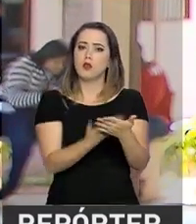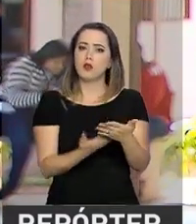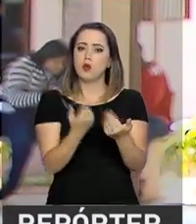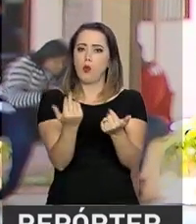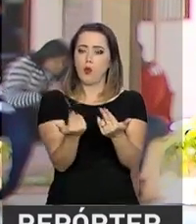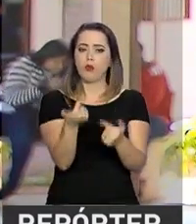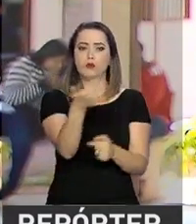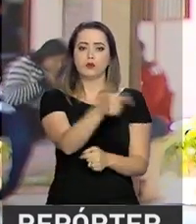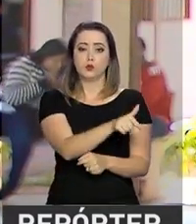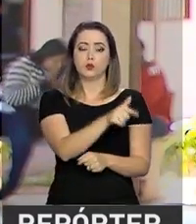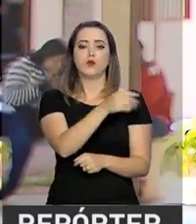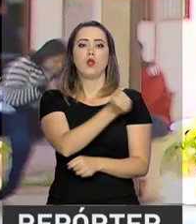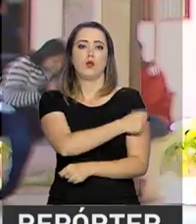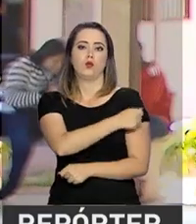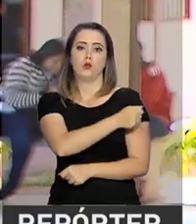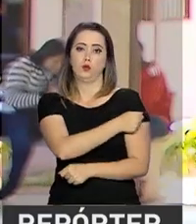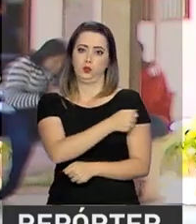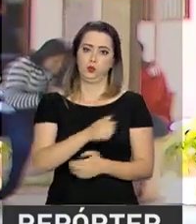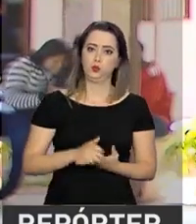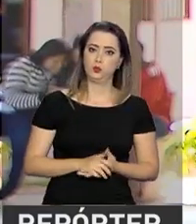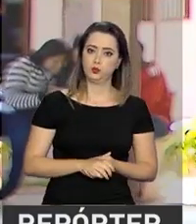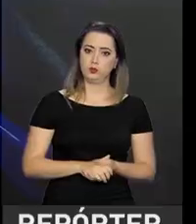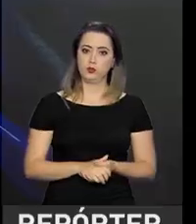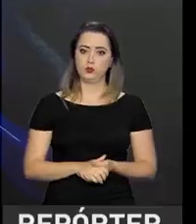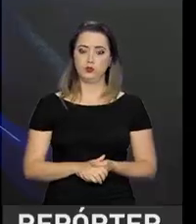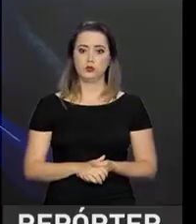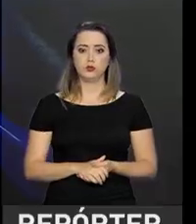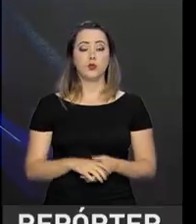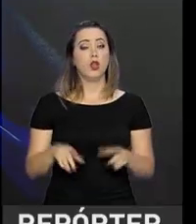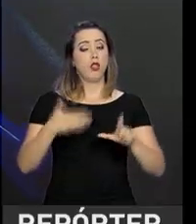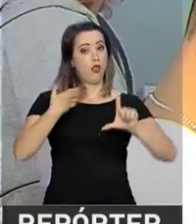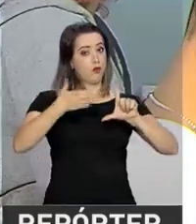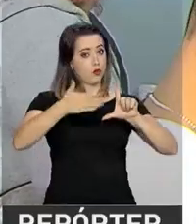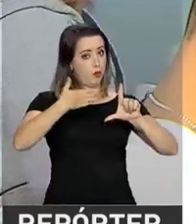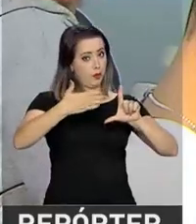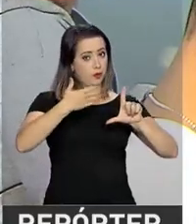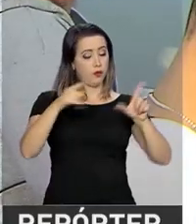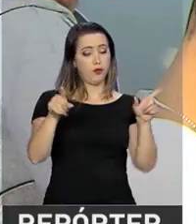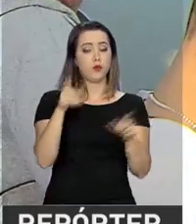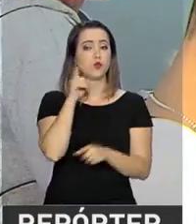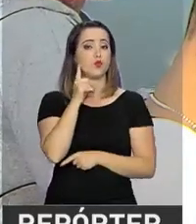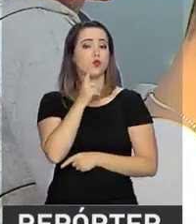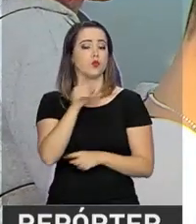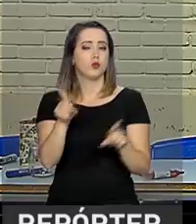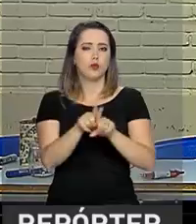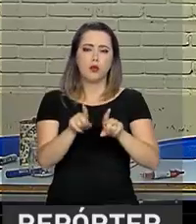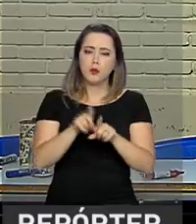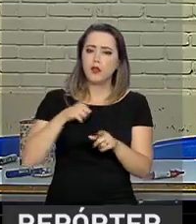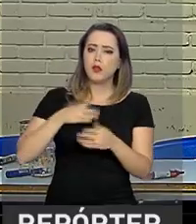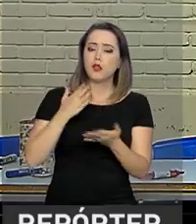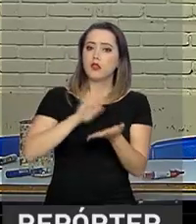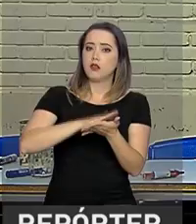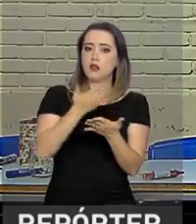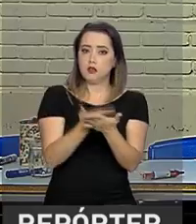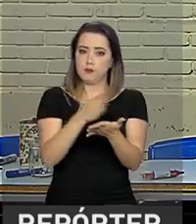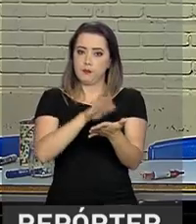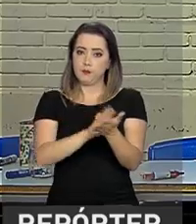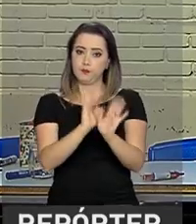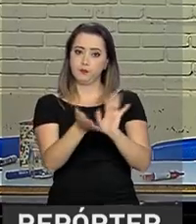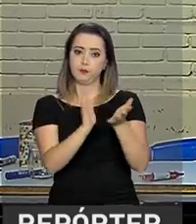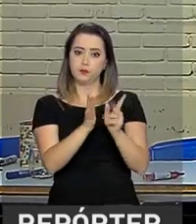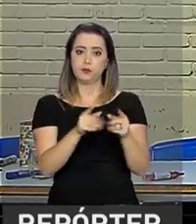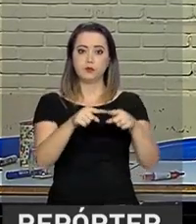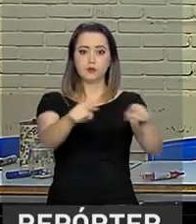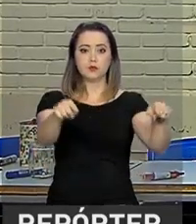assim como é feito na prova aplicada aos demais alunos. Além da videoprova, os alunos surdos também poderão contar com intérpretes de Libras